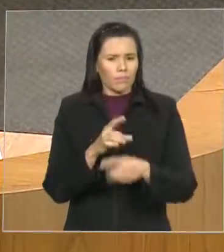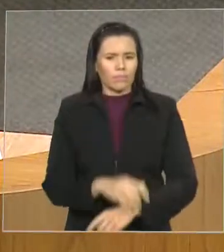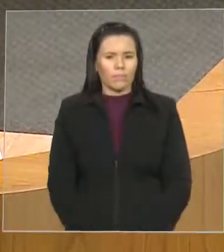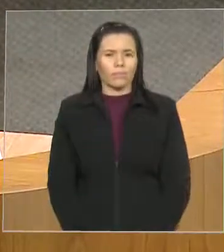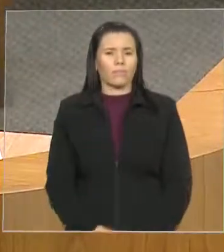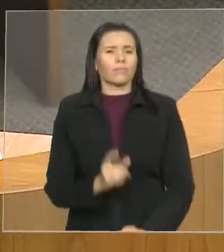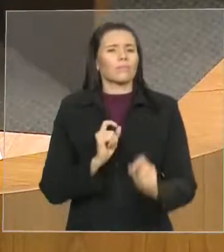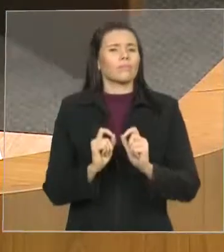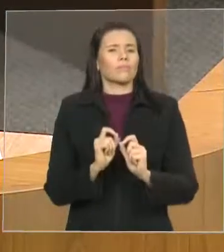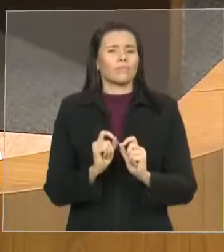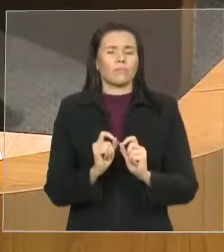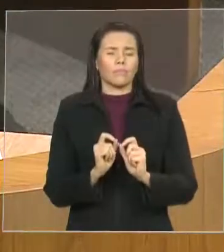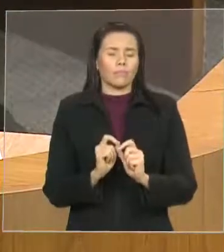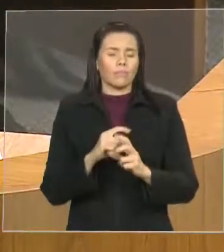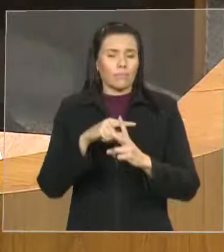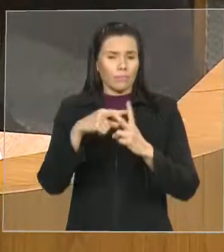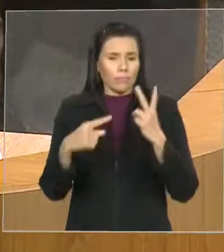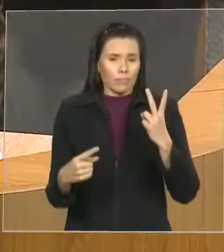ambulâncias